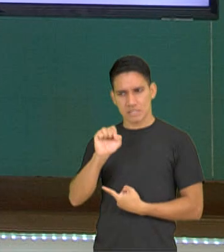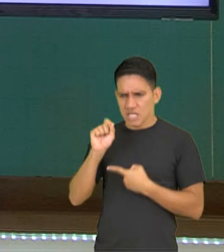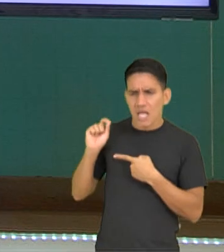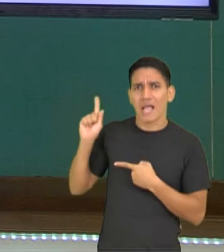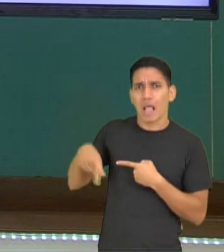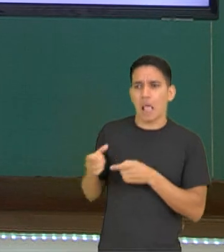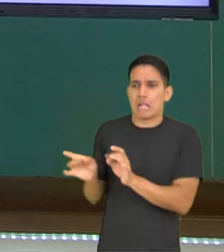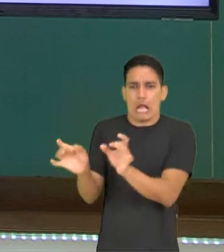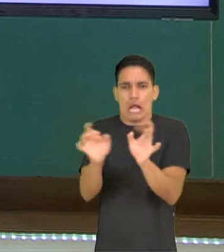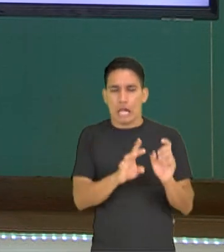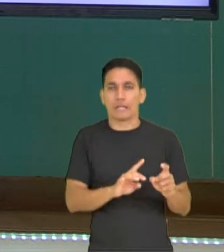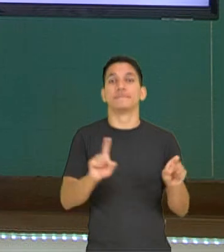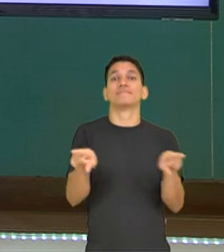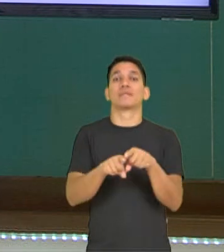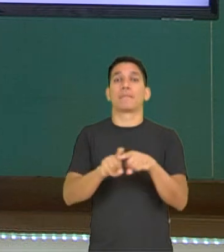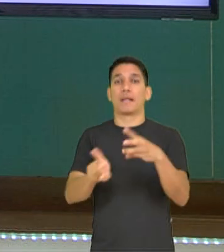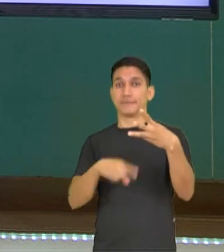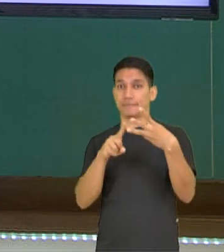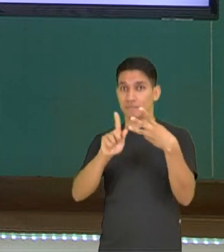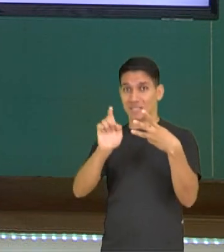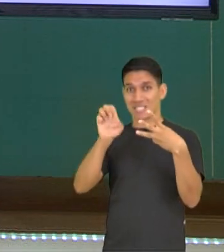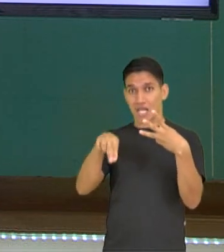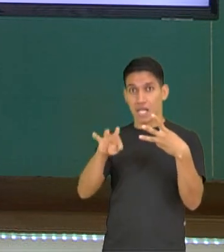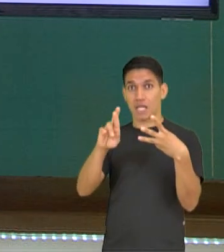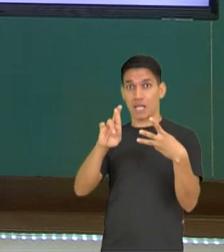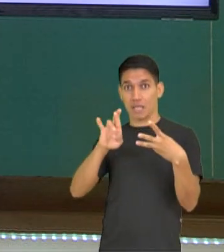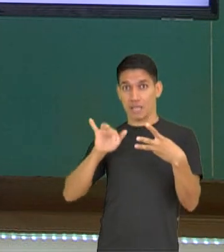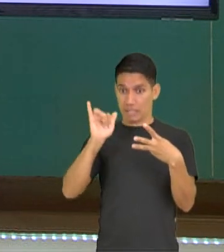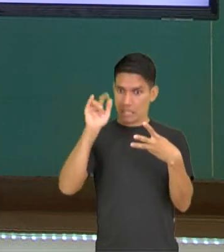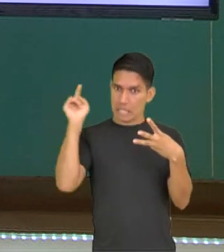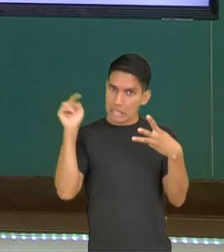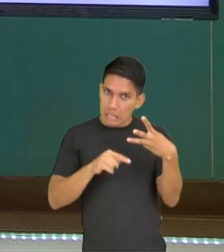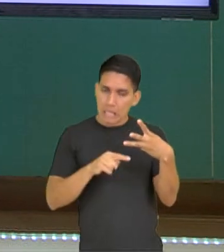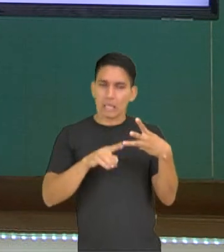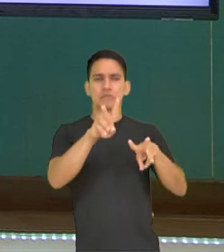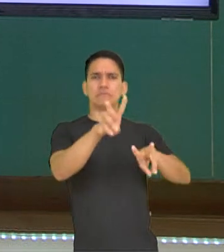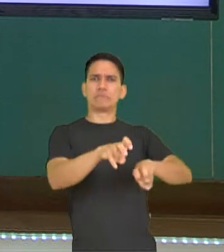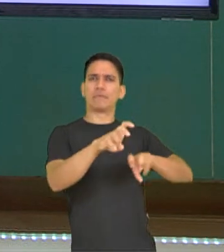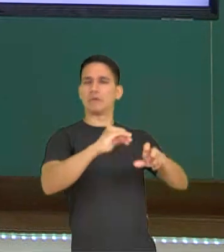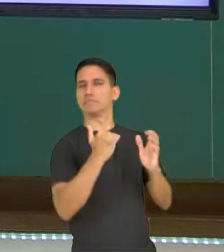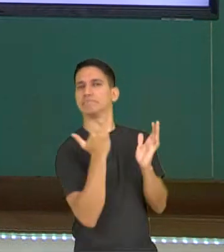a gentry, que eram a nobreza rural, eles